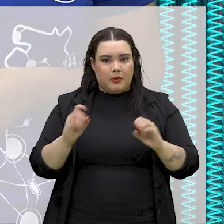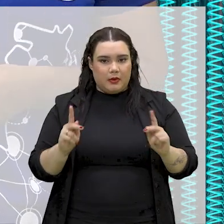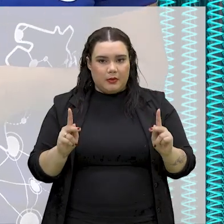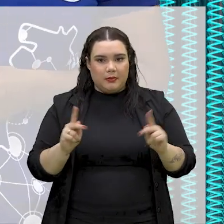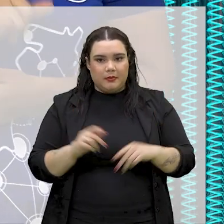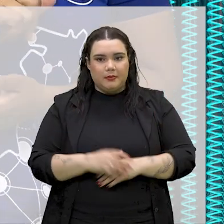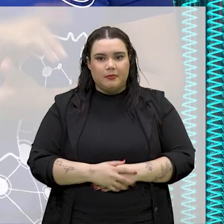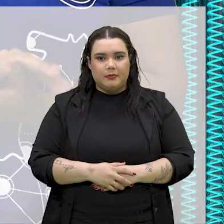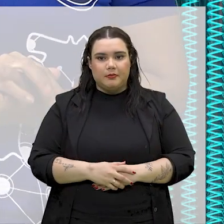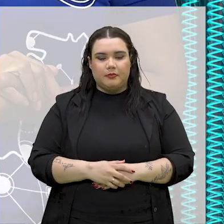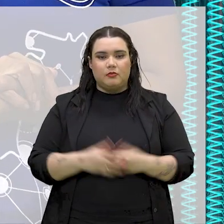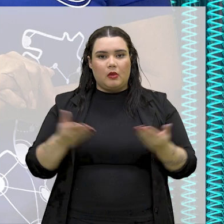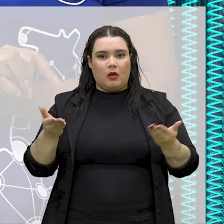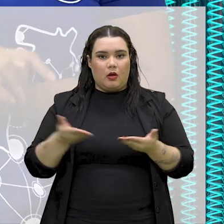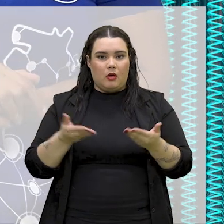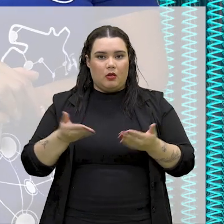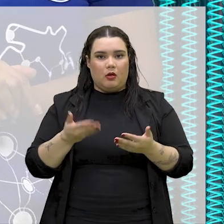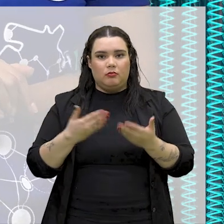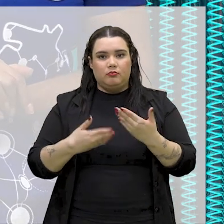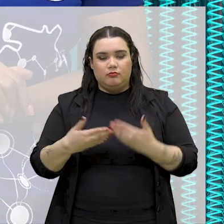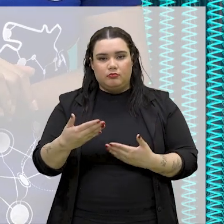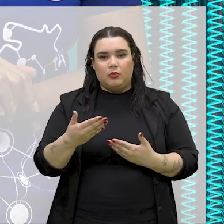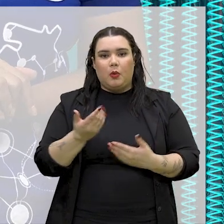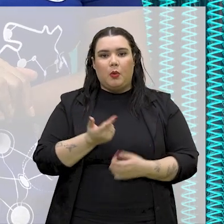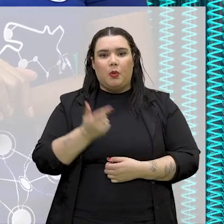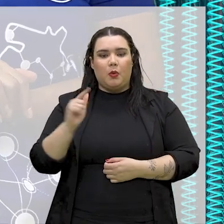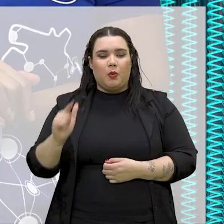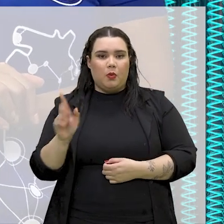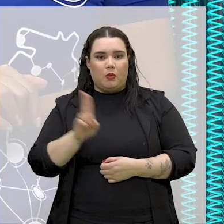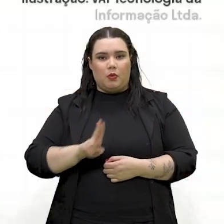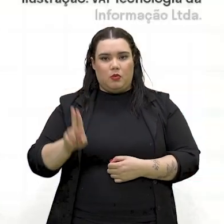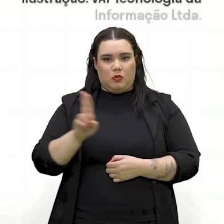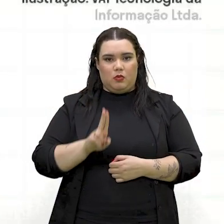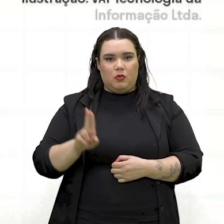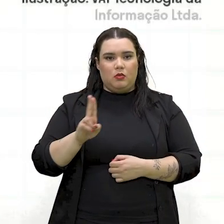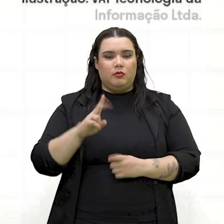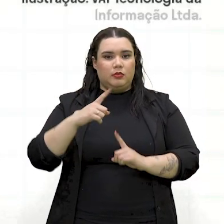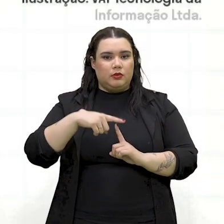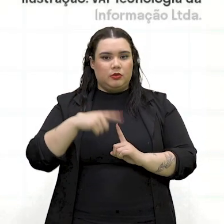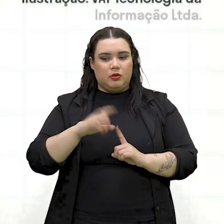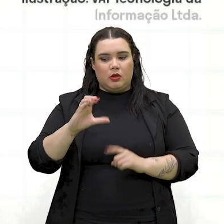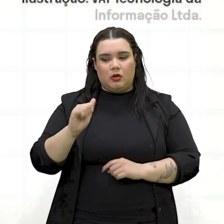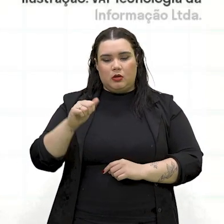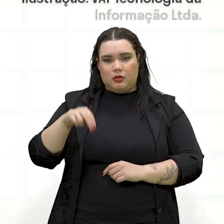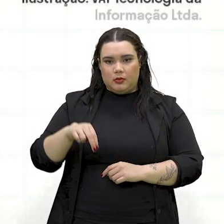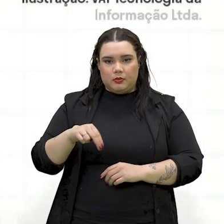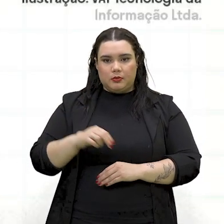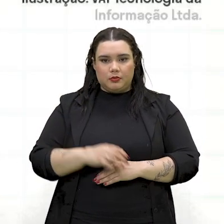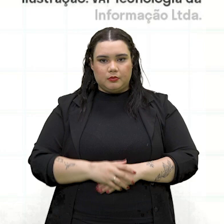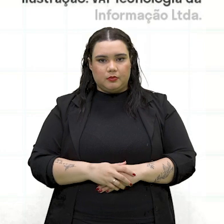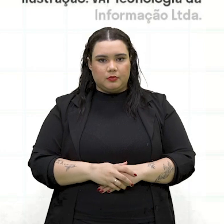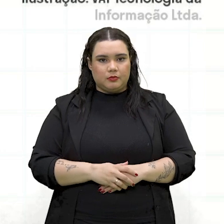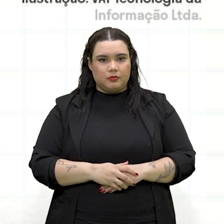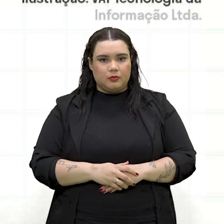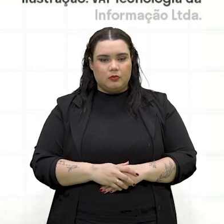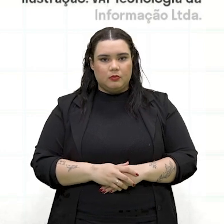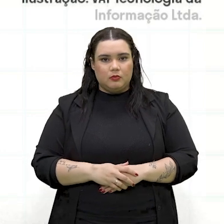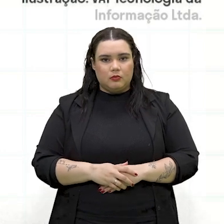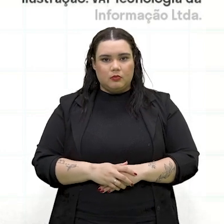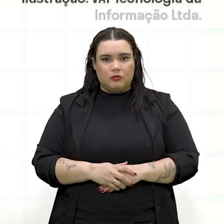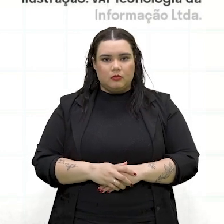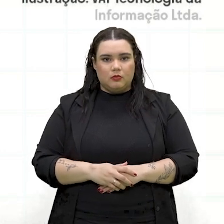bom? Vamos agora para mais uso do modal can. Vejam. To express